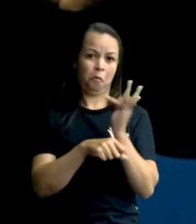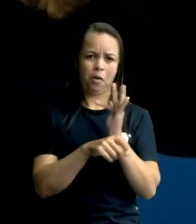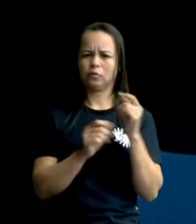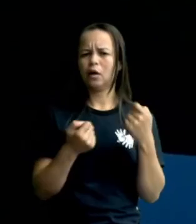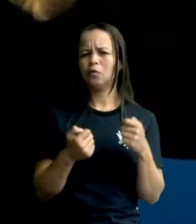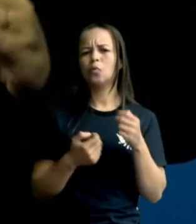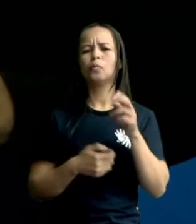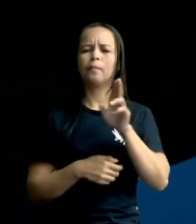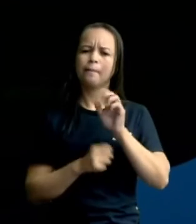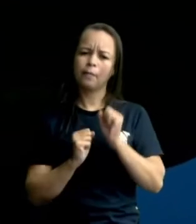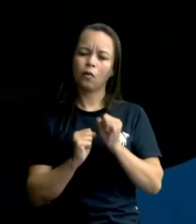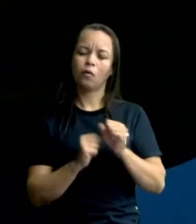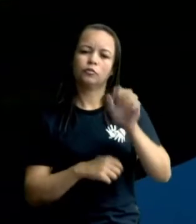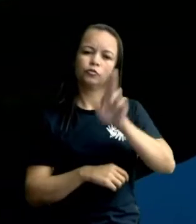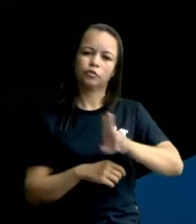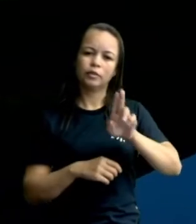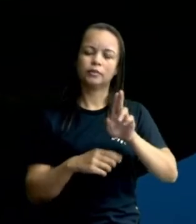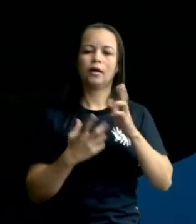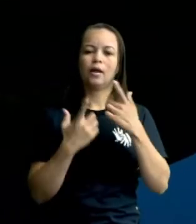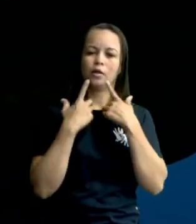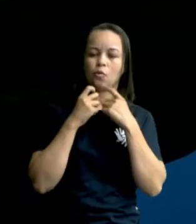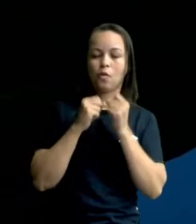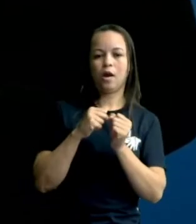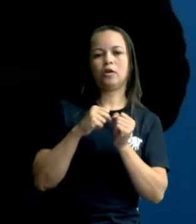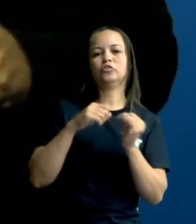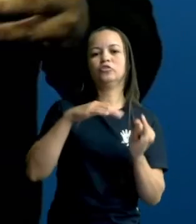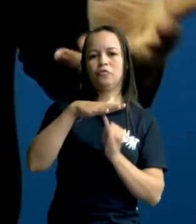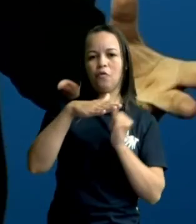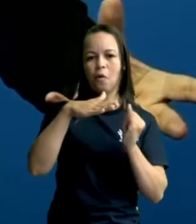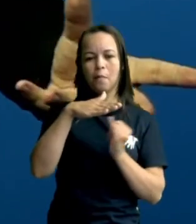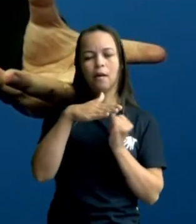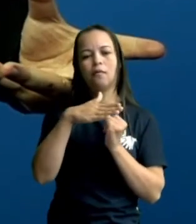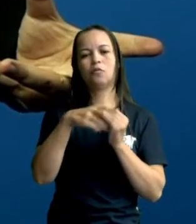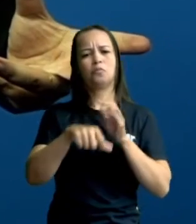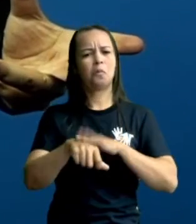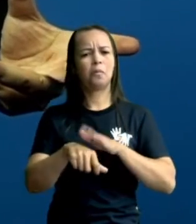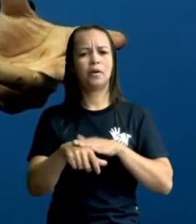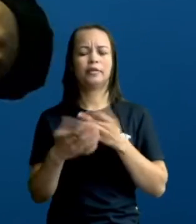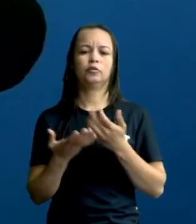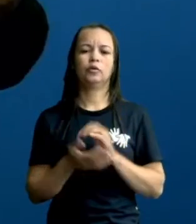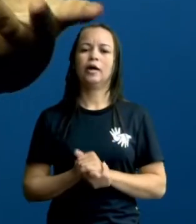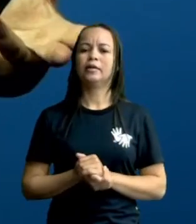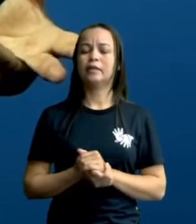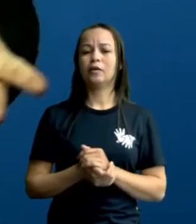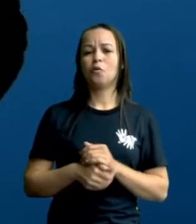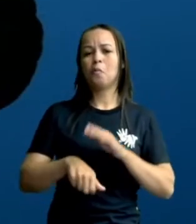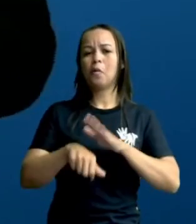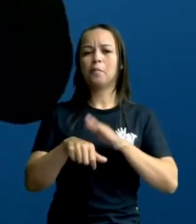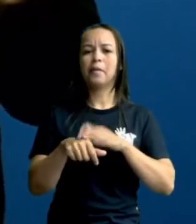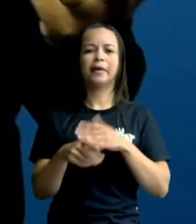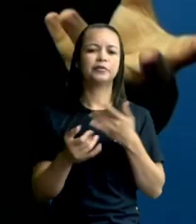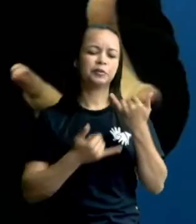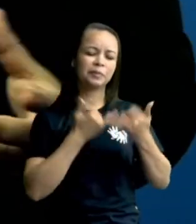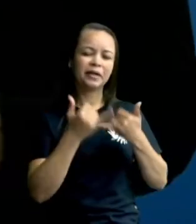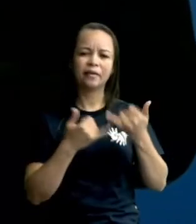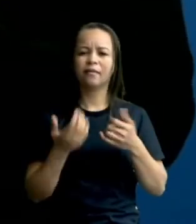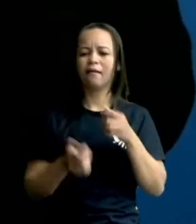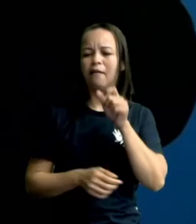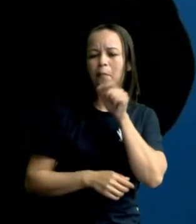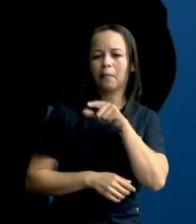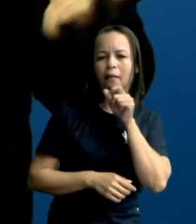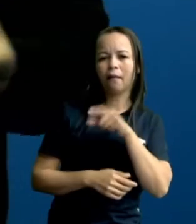formal. Você pode utilizar a linguagem informal nesses momentos, até em momentos de descontração, né? Vou contar uma